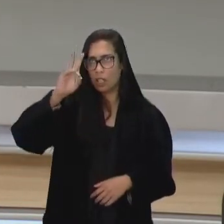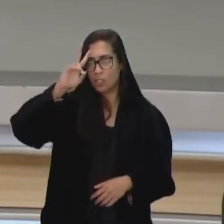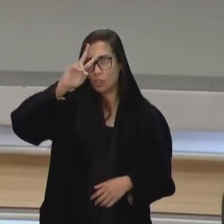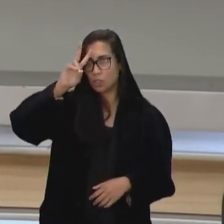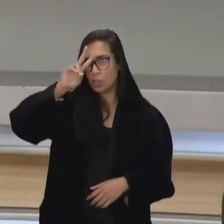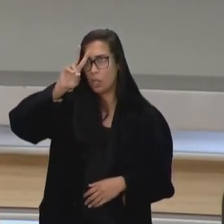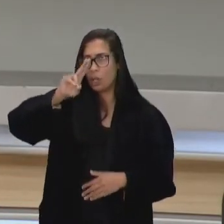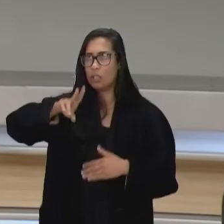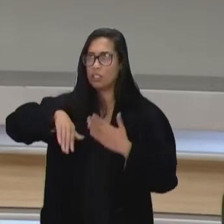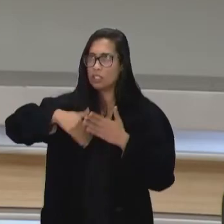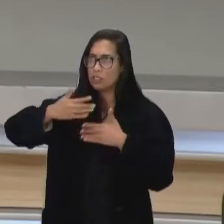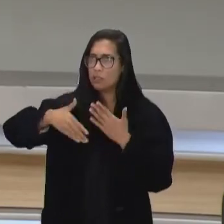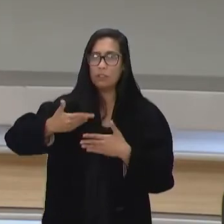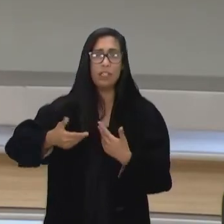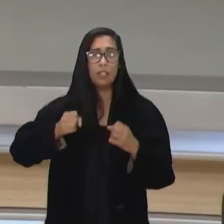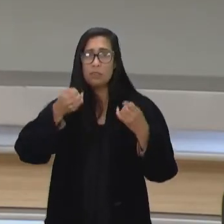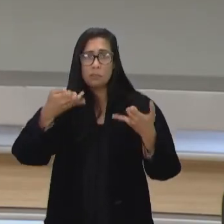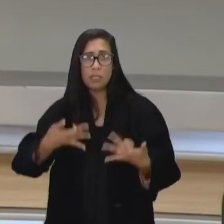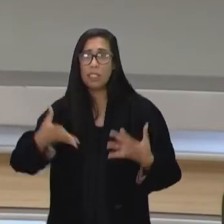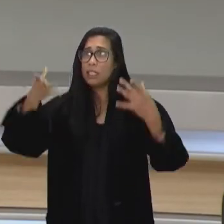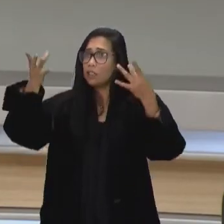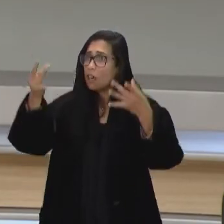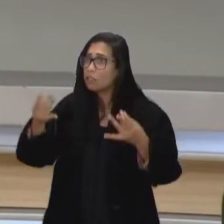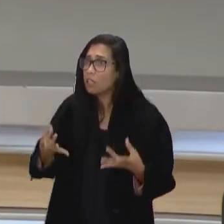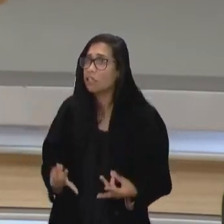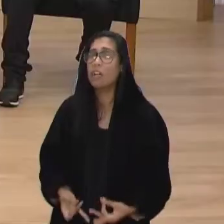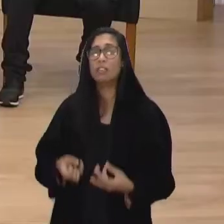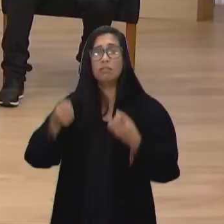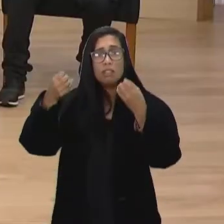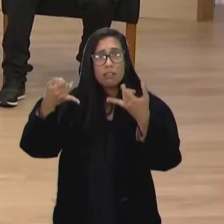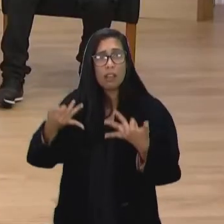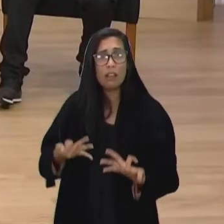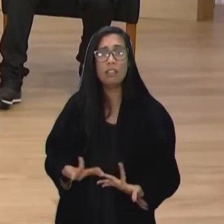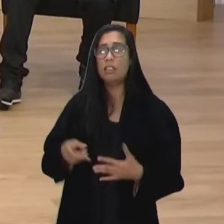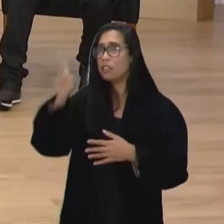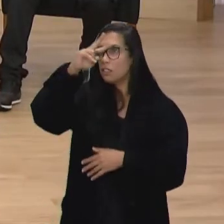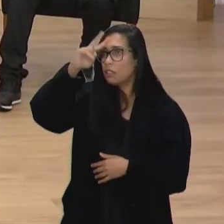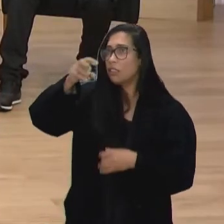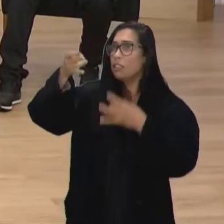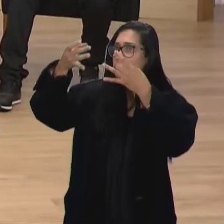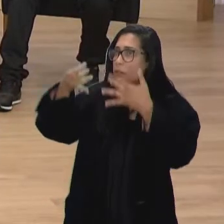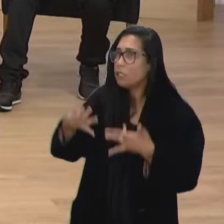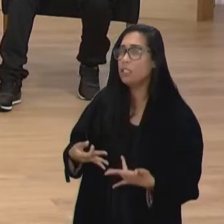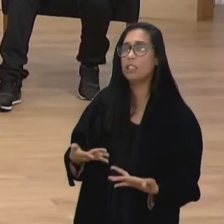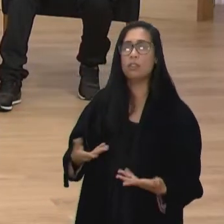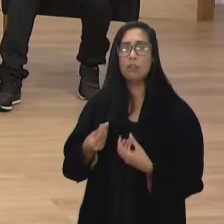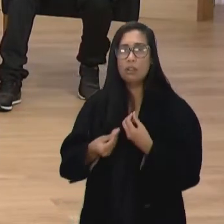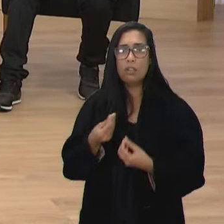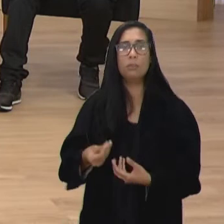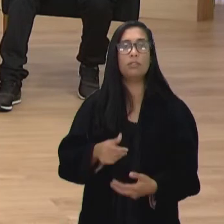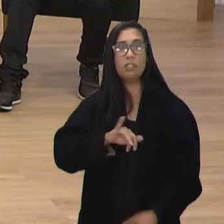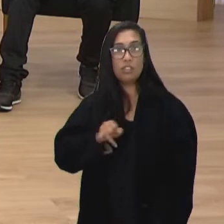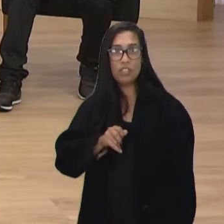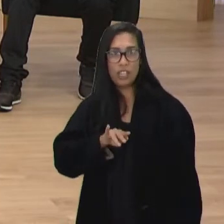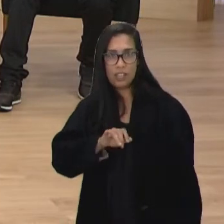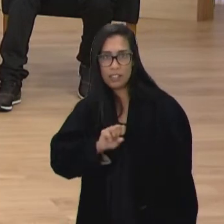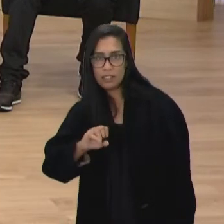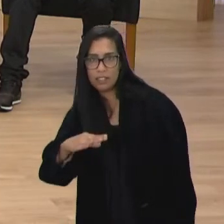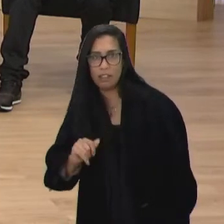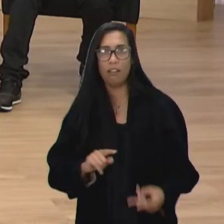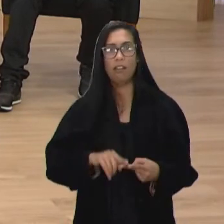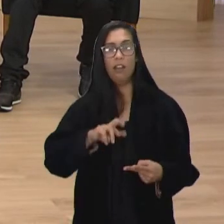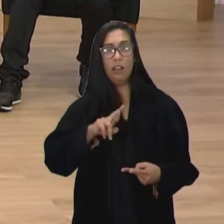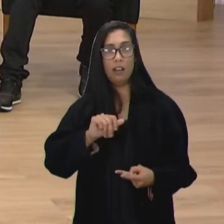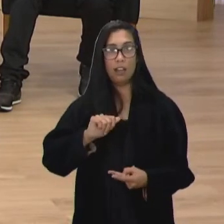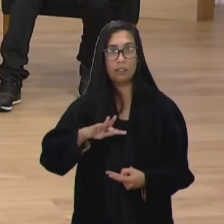que vocês tiveram depois que ela aconteceu? A nossa roteirista foi a Jéssica, a Rafaela